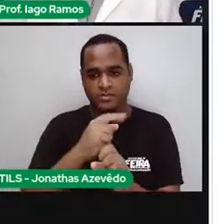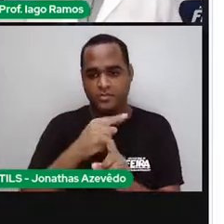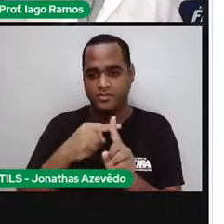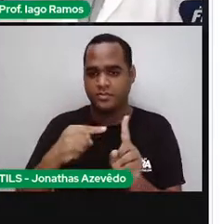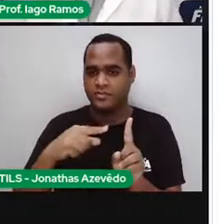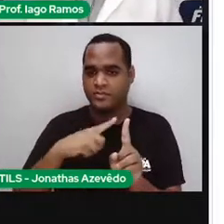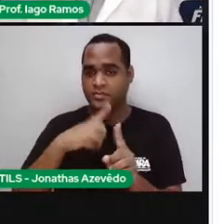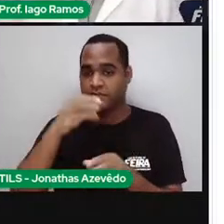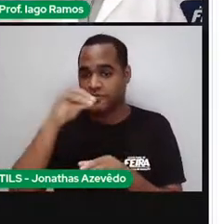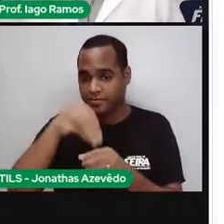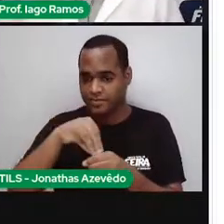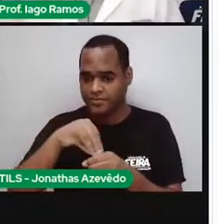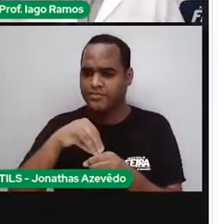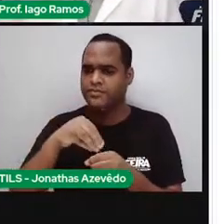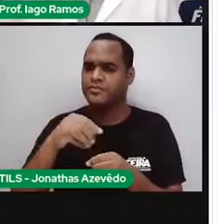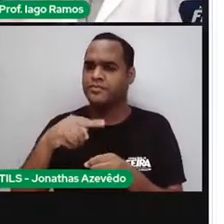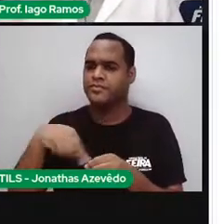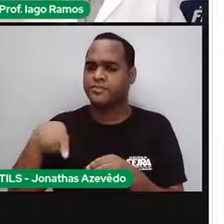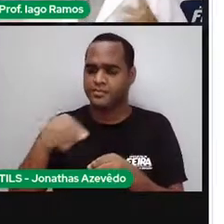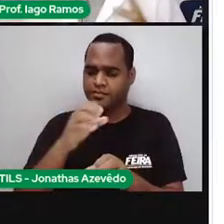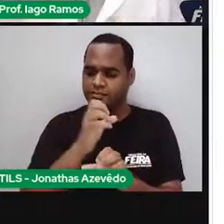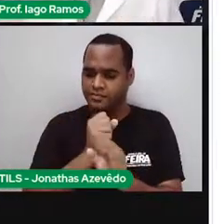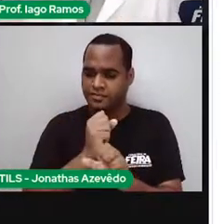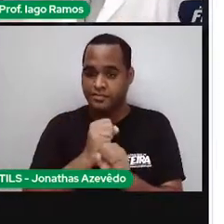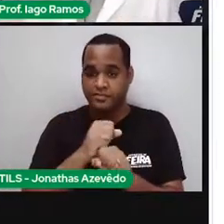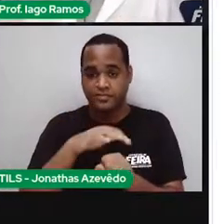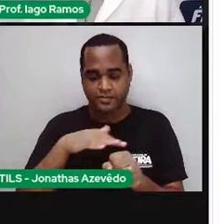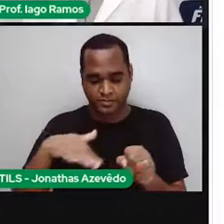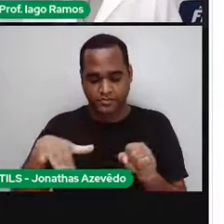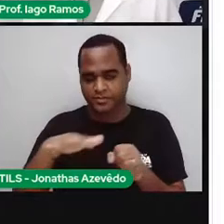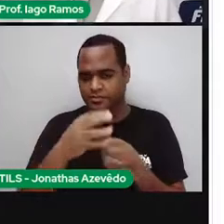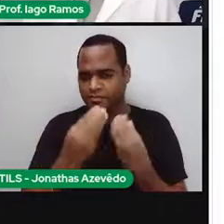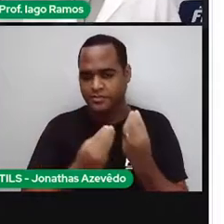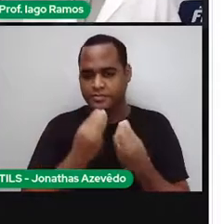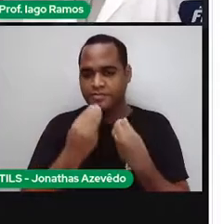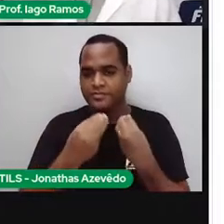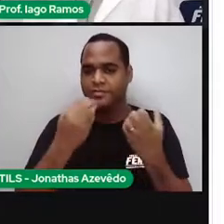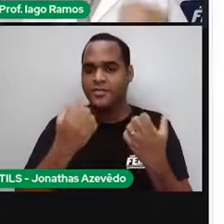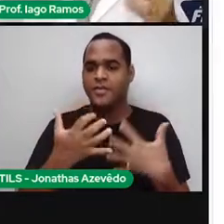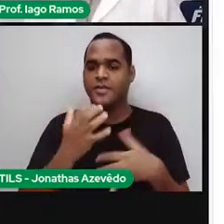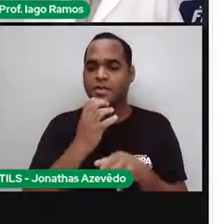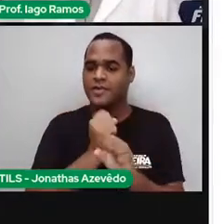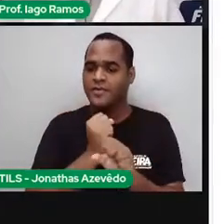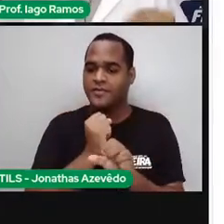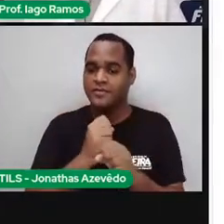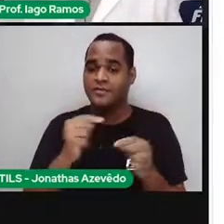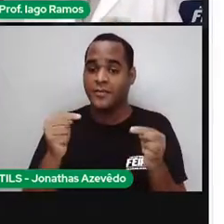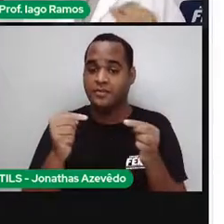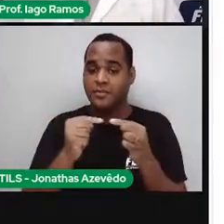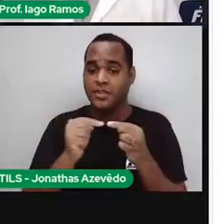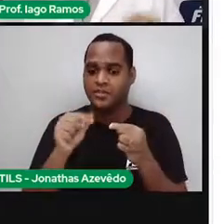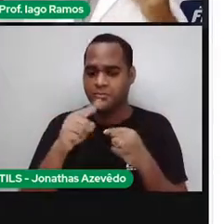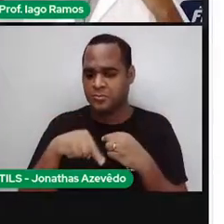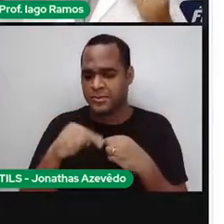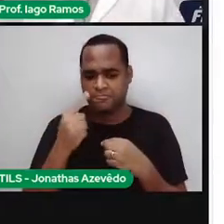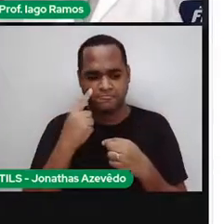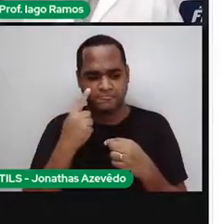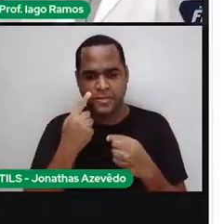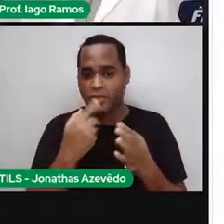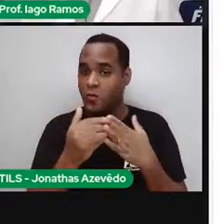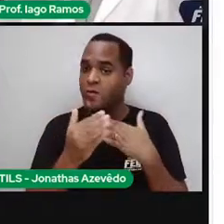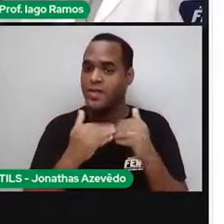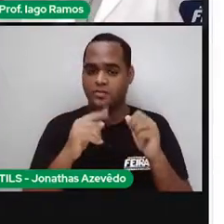área de um retângulo e essa forma de calcular a área de um triângulo serve para qualquer